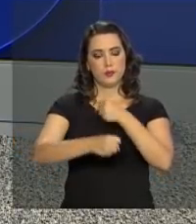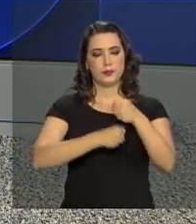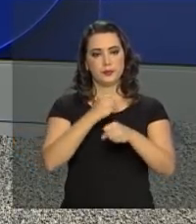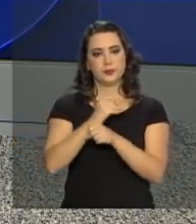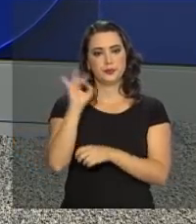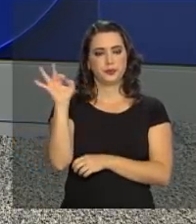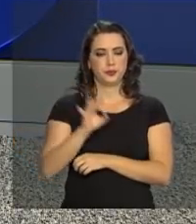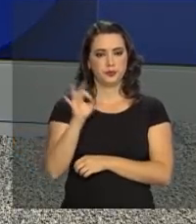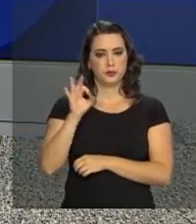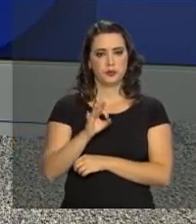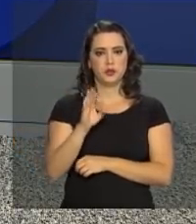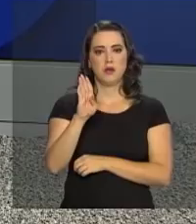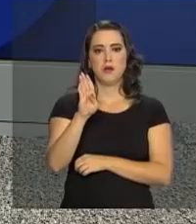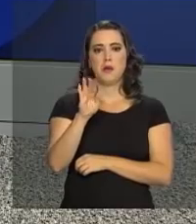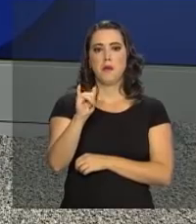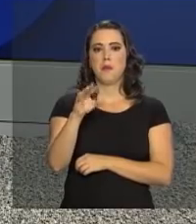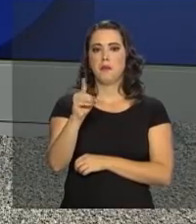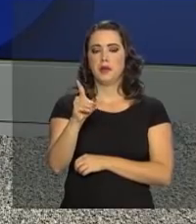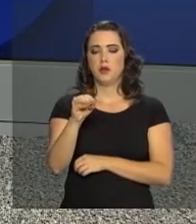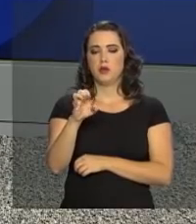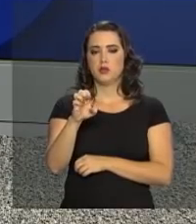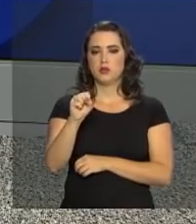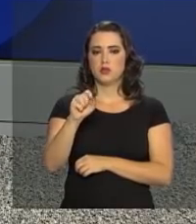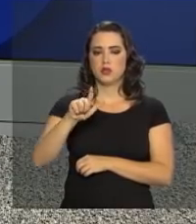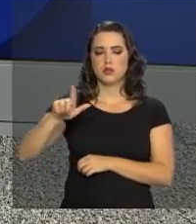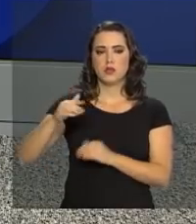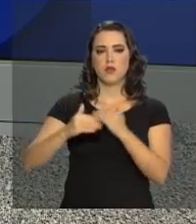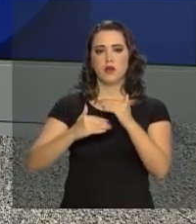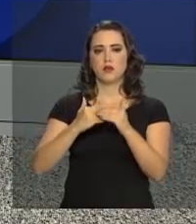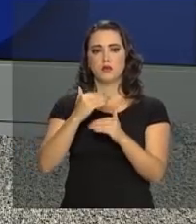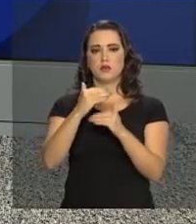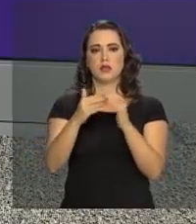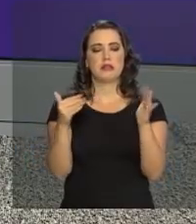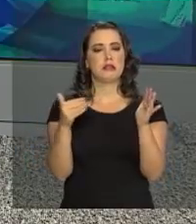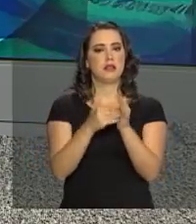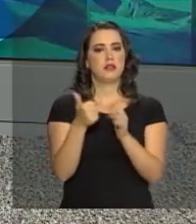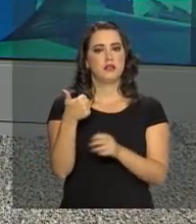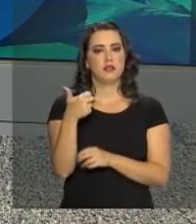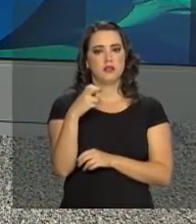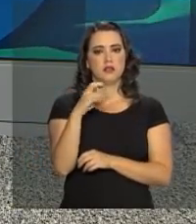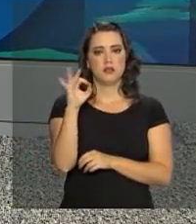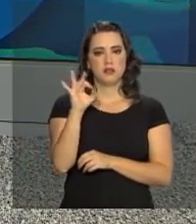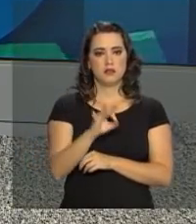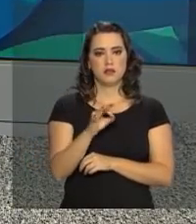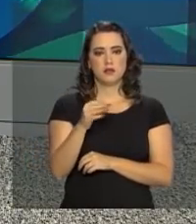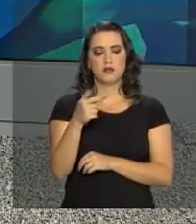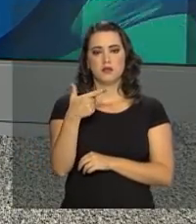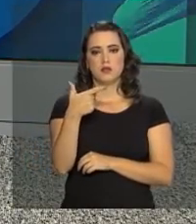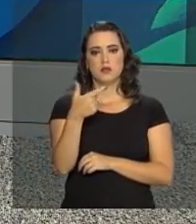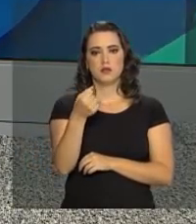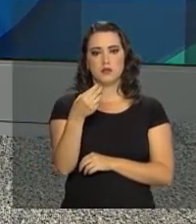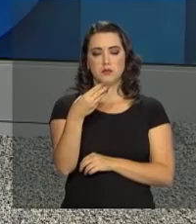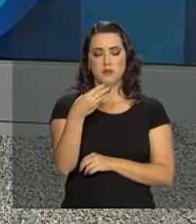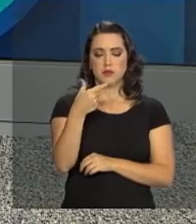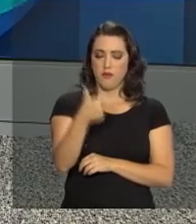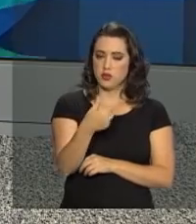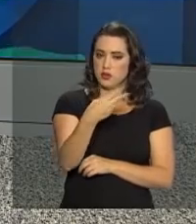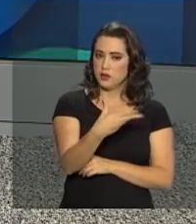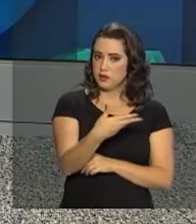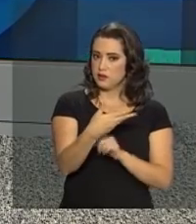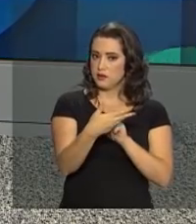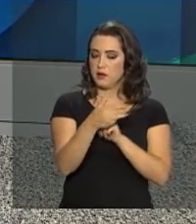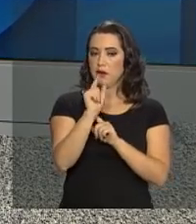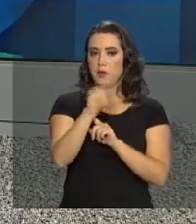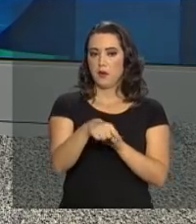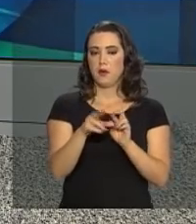A porcentagem de biodiesel vai aumentar gradualmente até chegar a 15% de mistura em